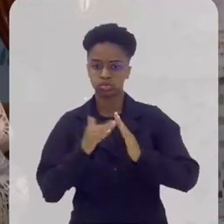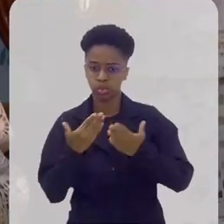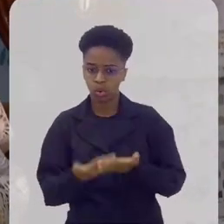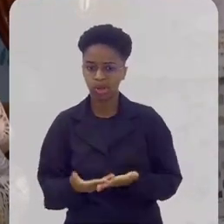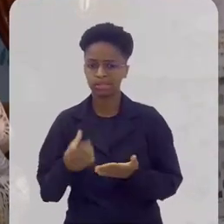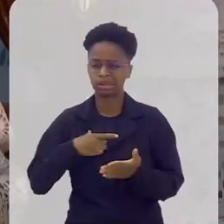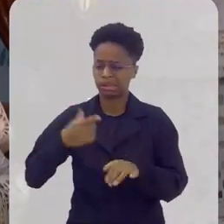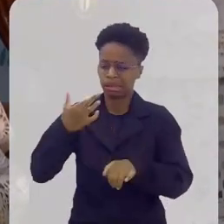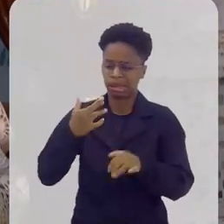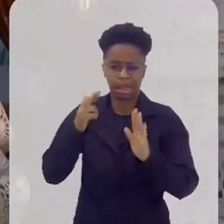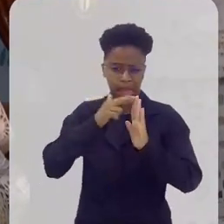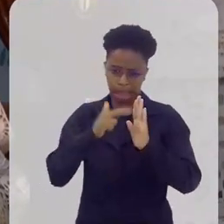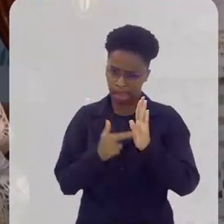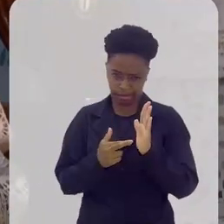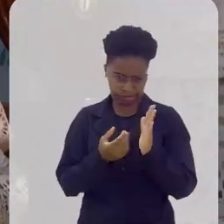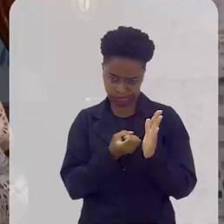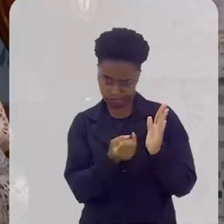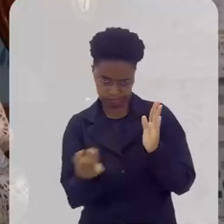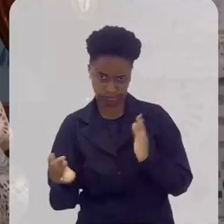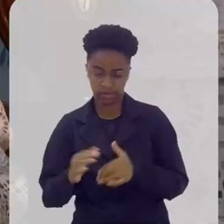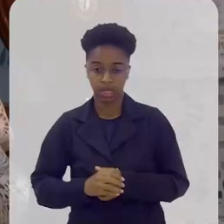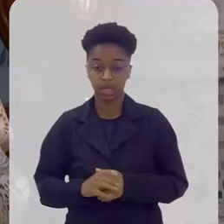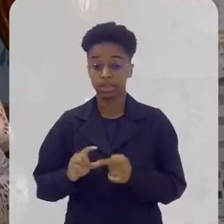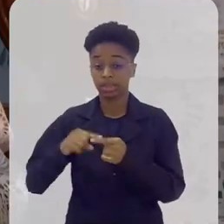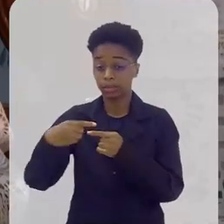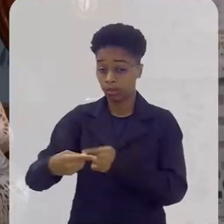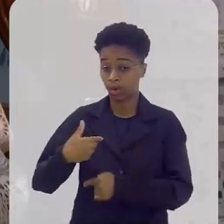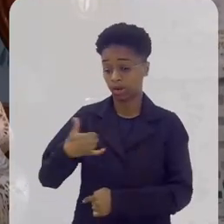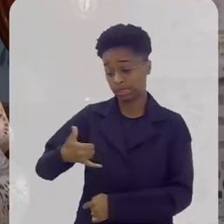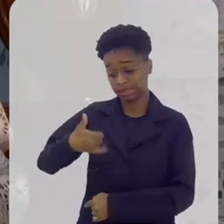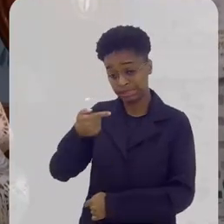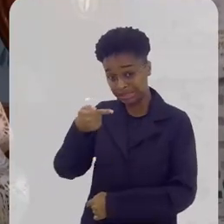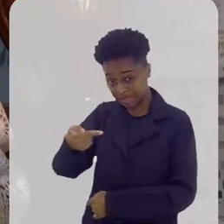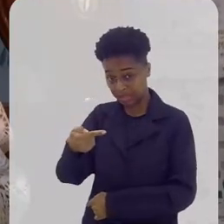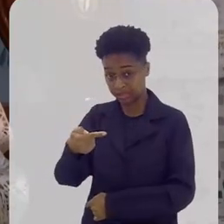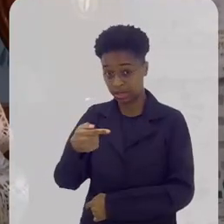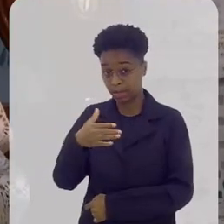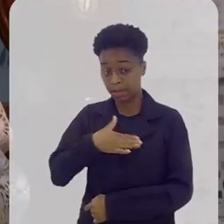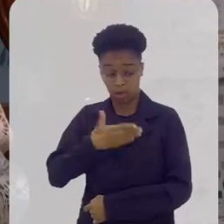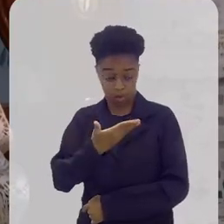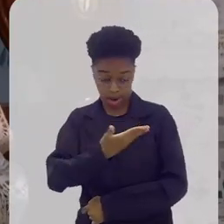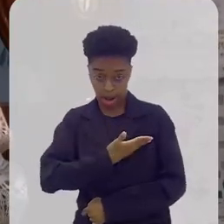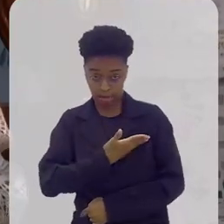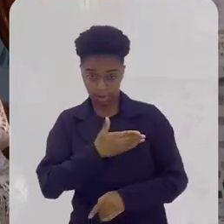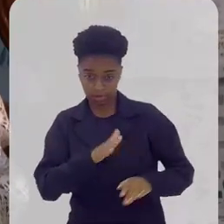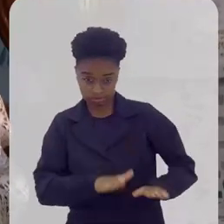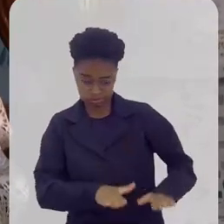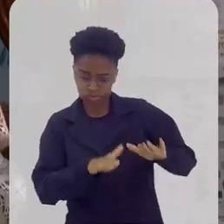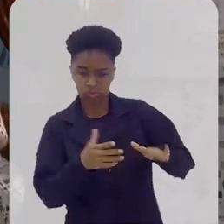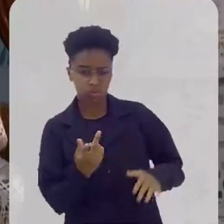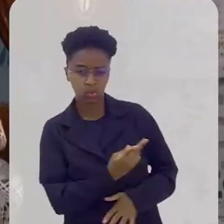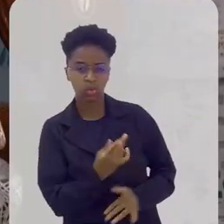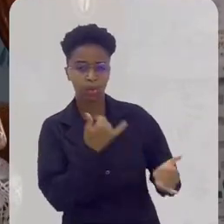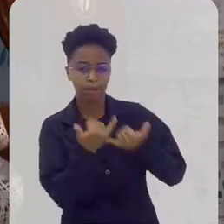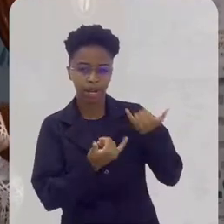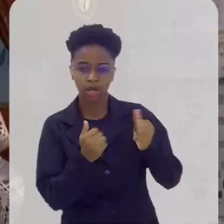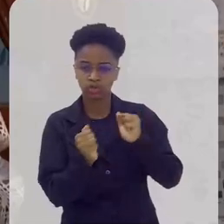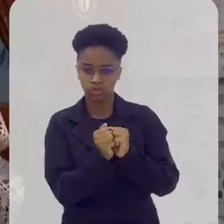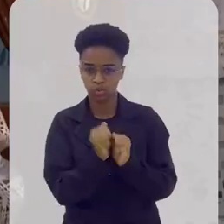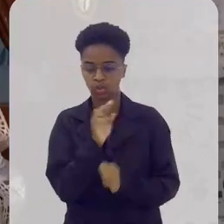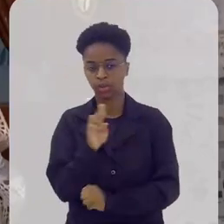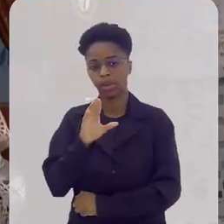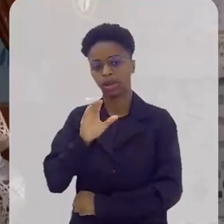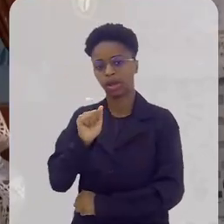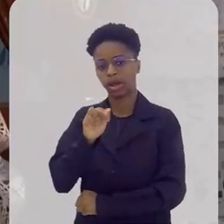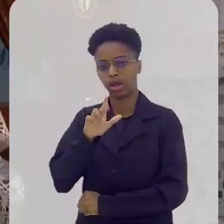criado com muitos critérios, enfim. Quando eu fiz 7 anos, um amigo meu de infância, que nós dois brincávamos juntos, o